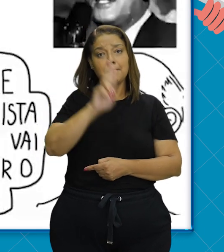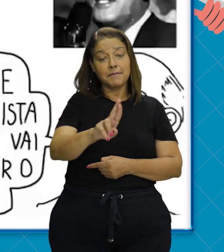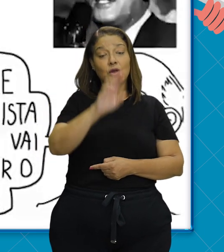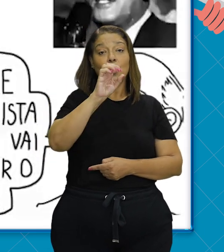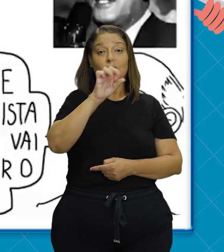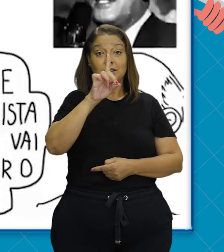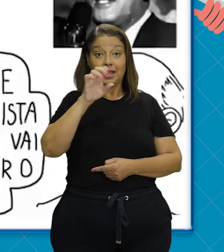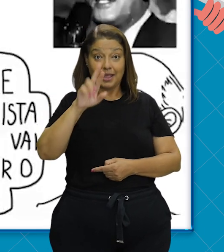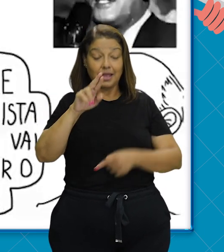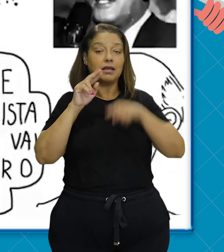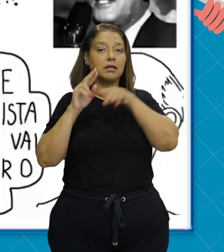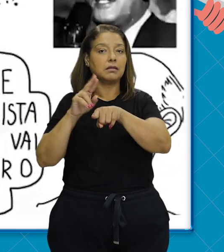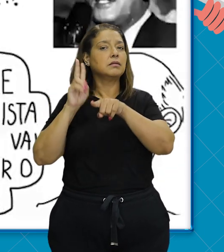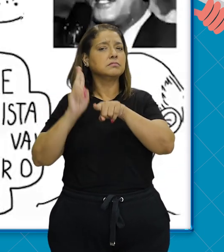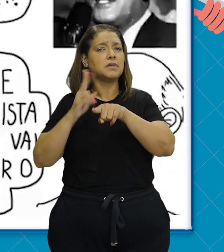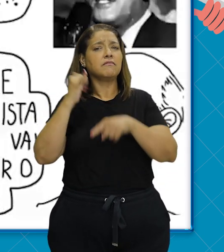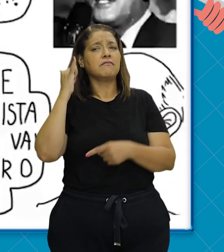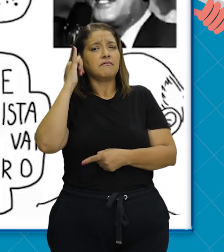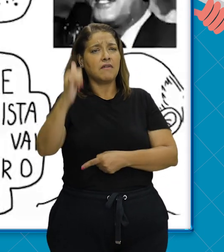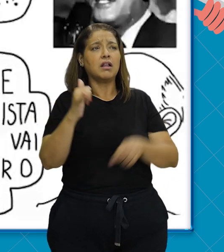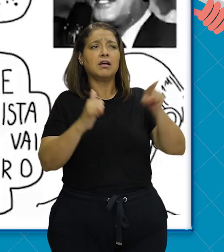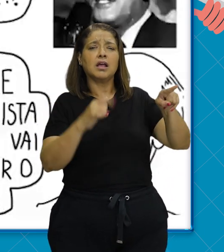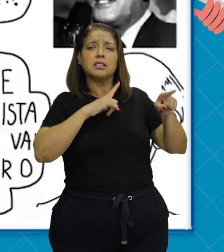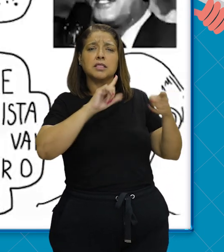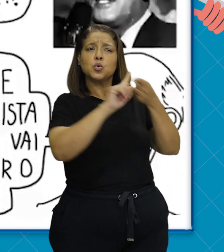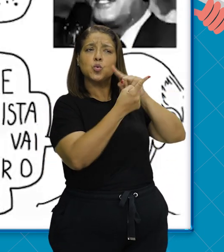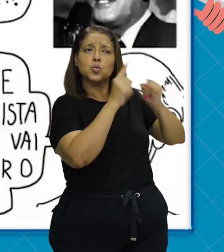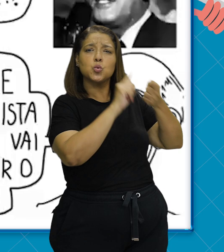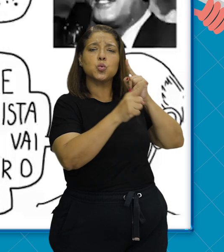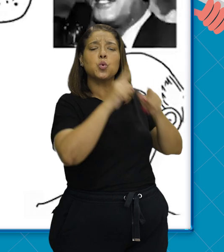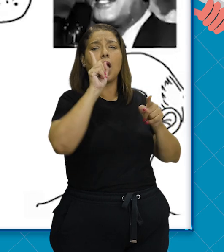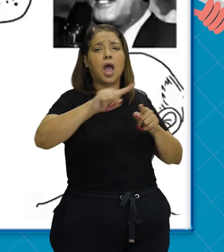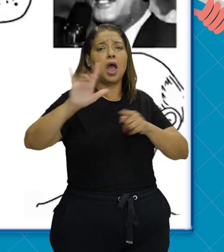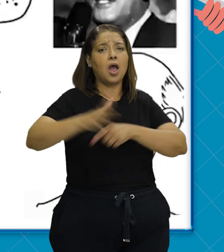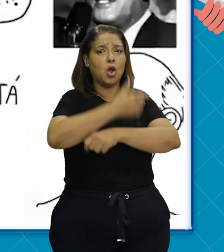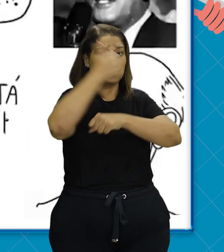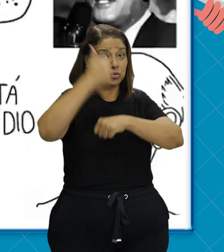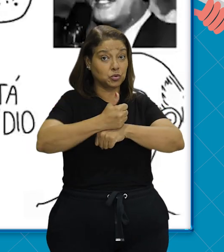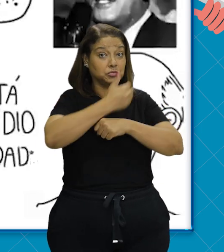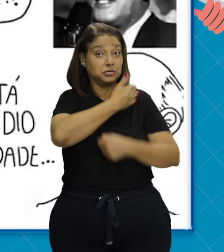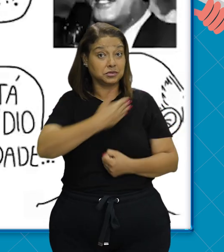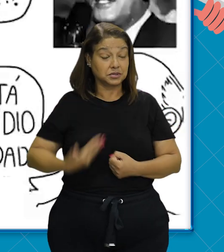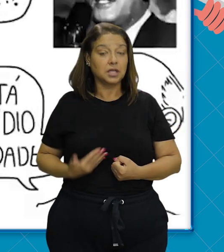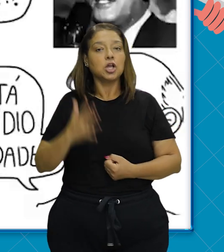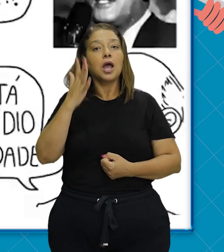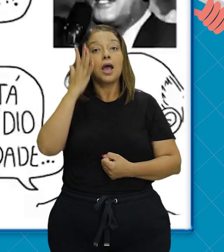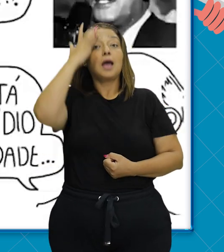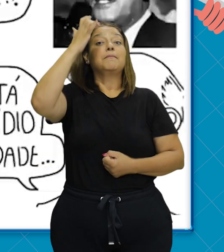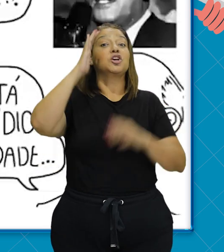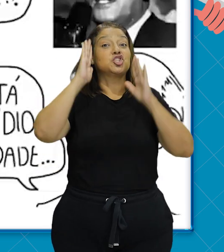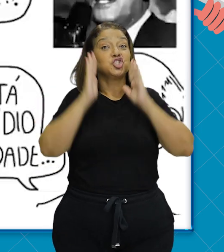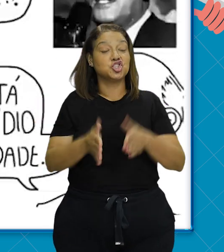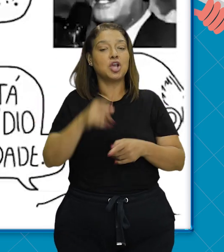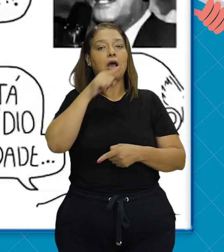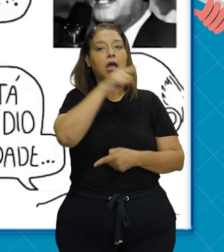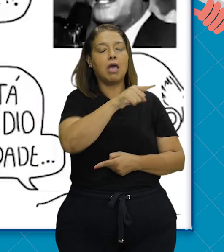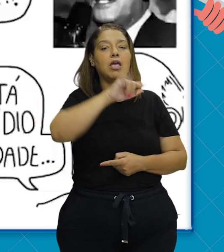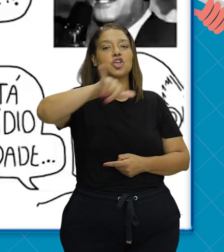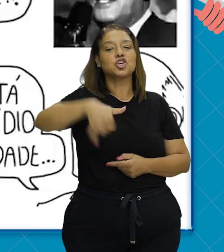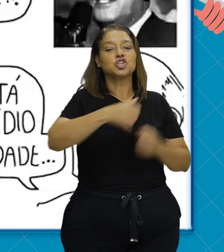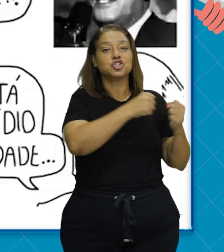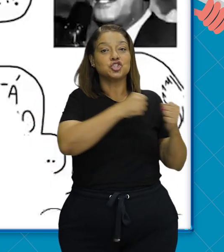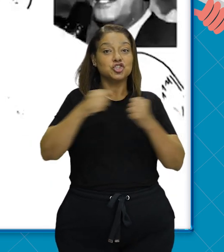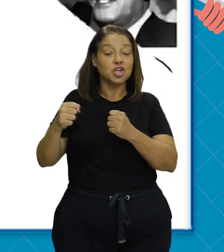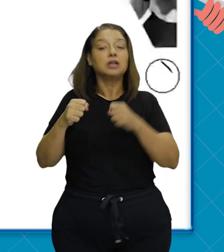UDN, anuncia sem evidências que Jânio estava planejando um golpe de Estado. No dia seguinte mesmo, Jânio renunciou, o que